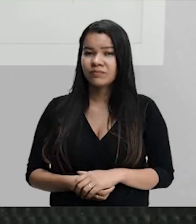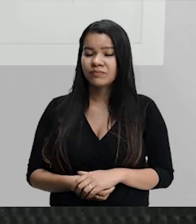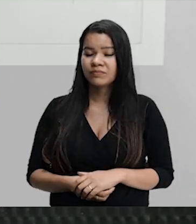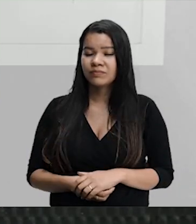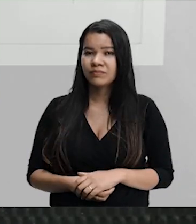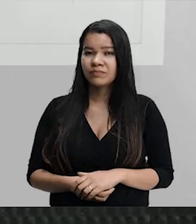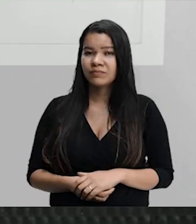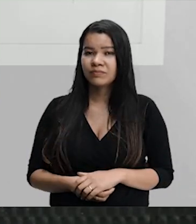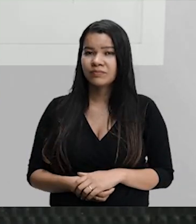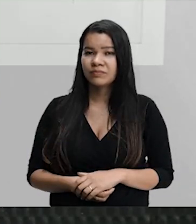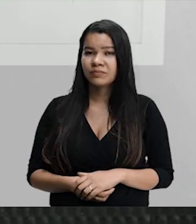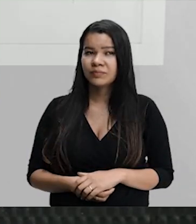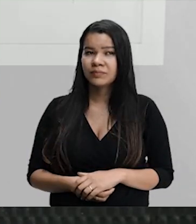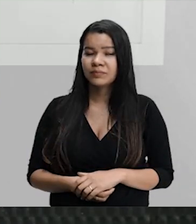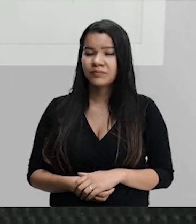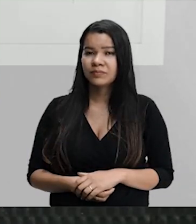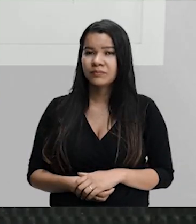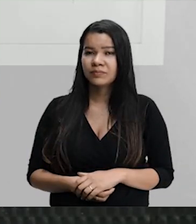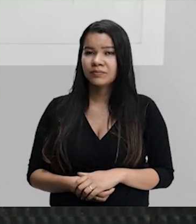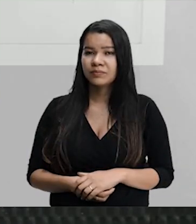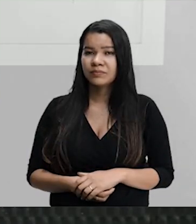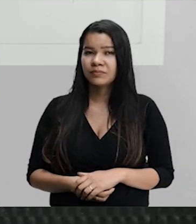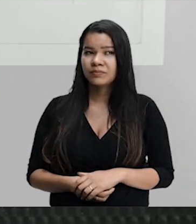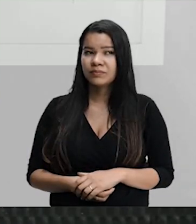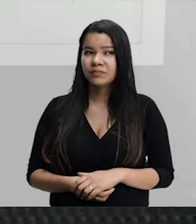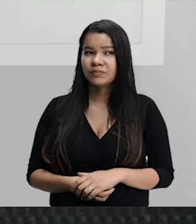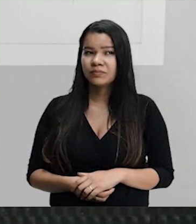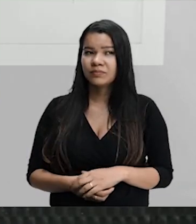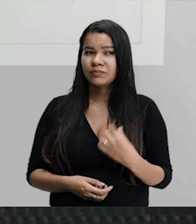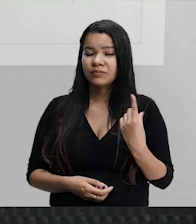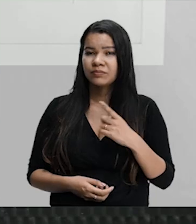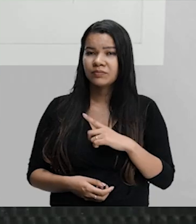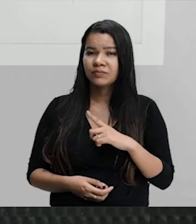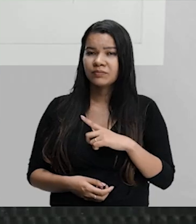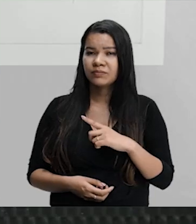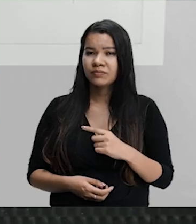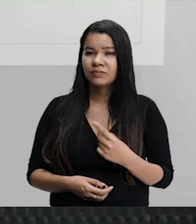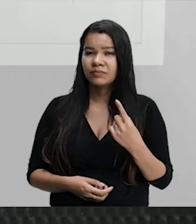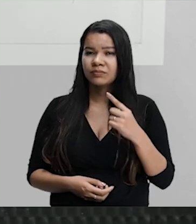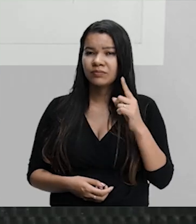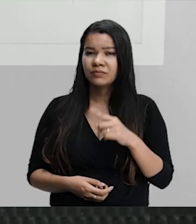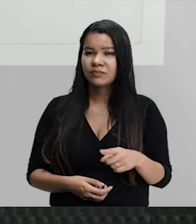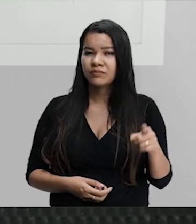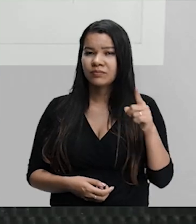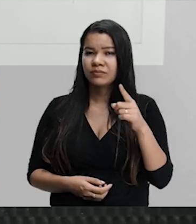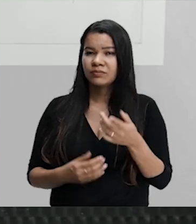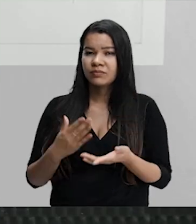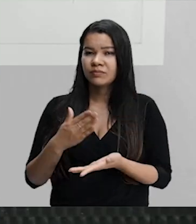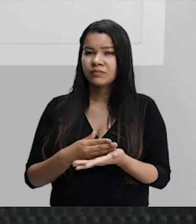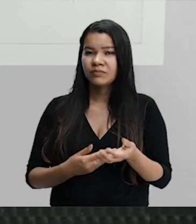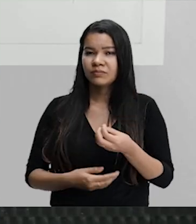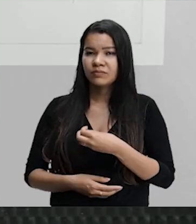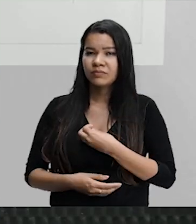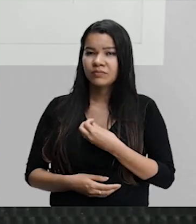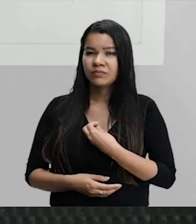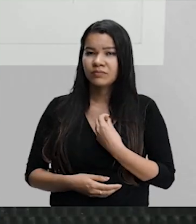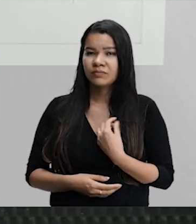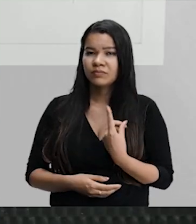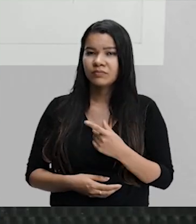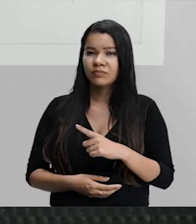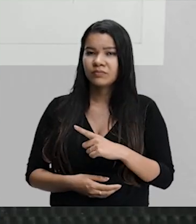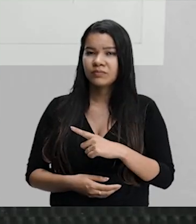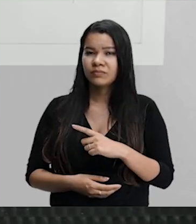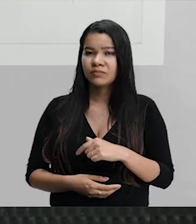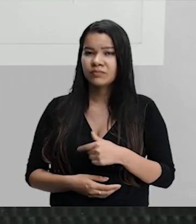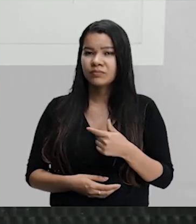ok? Percebam o seguinte. Nós temos o primeiro ciclo de meia-vida, né? Nós temos